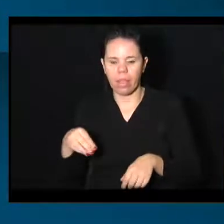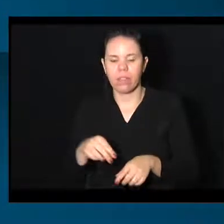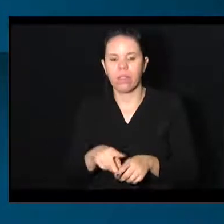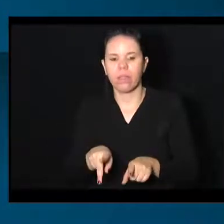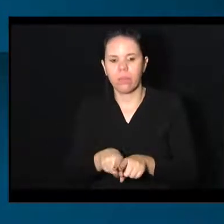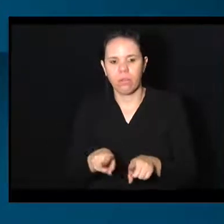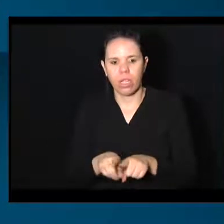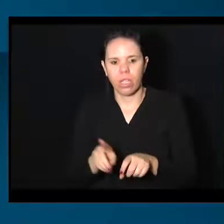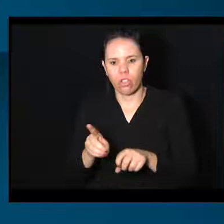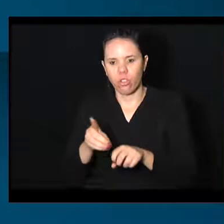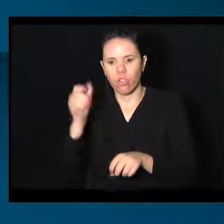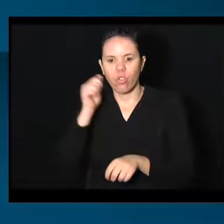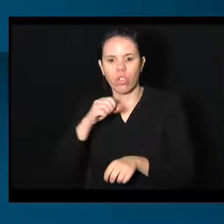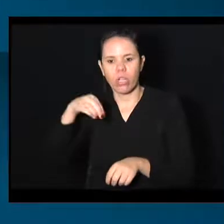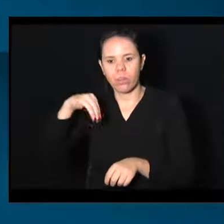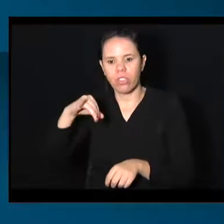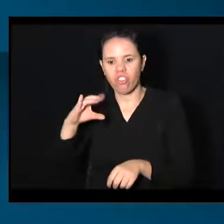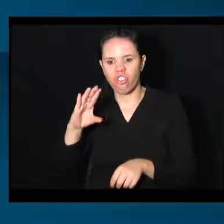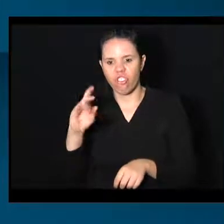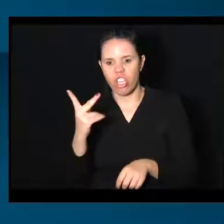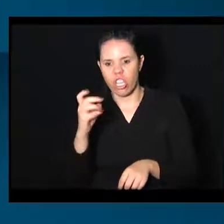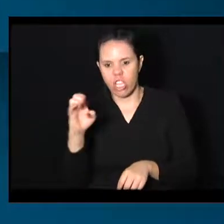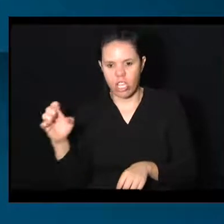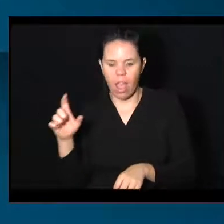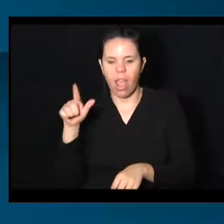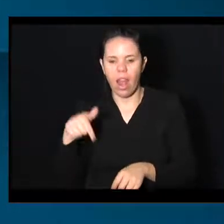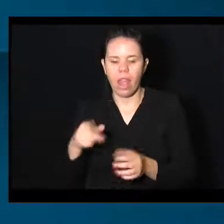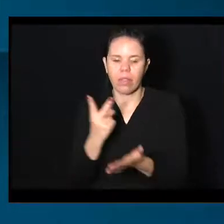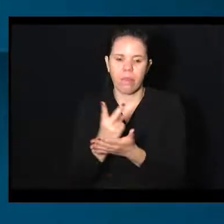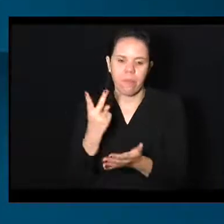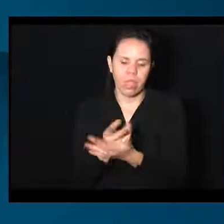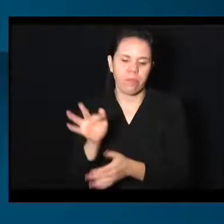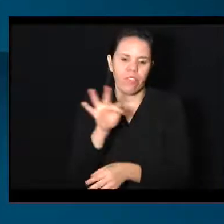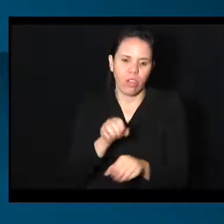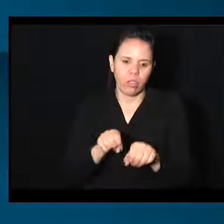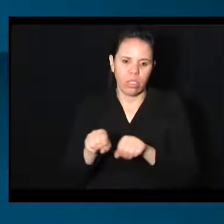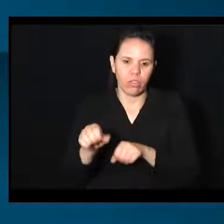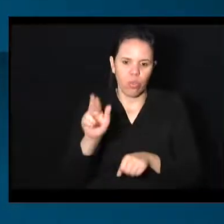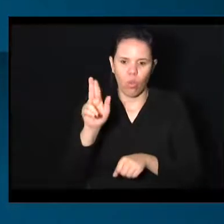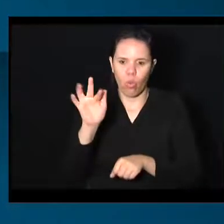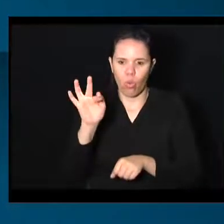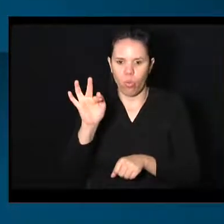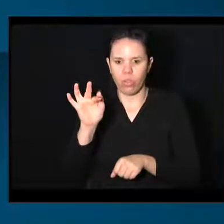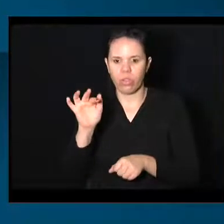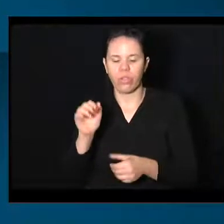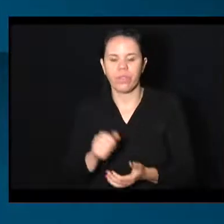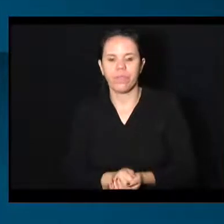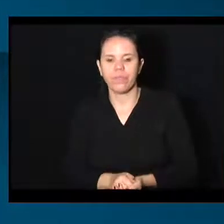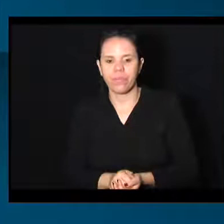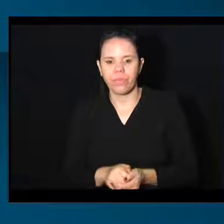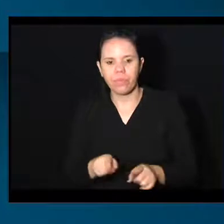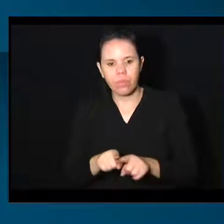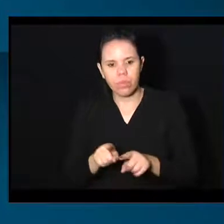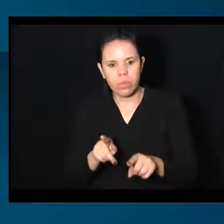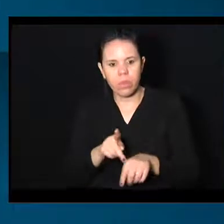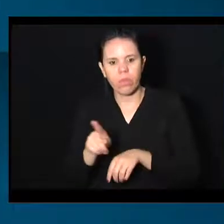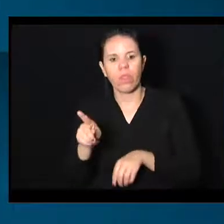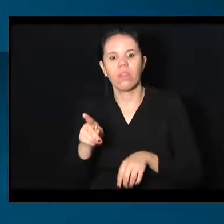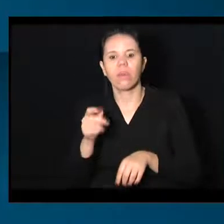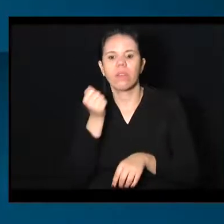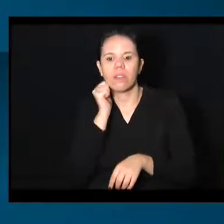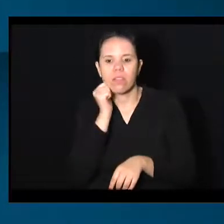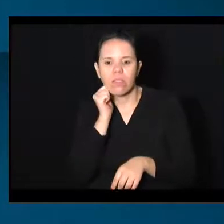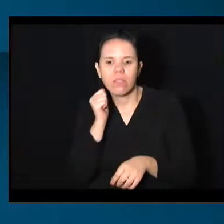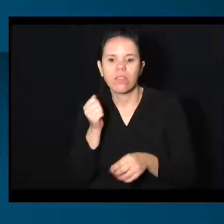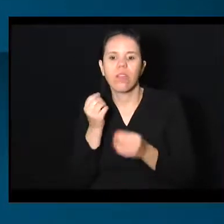é cirurgiã dentista formada pela mesma universidade, especialista em ortodontia e ortopedia funcional